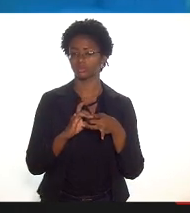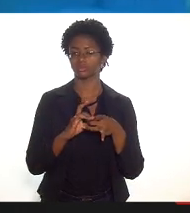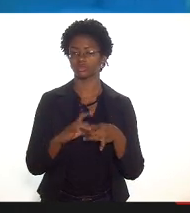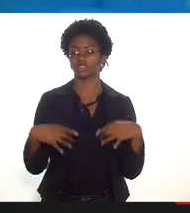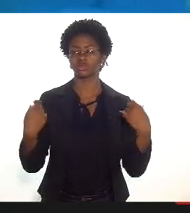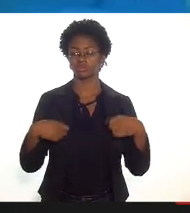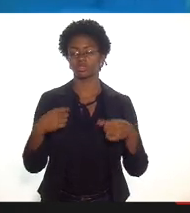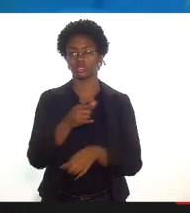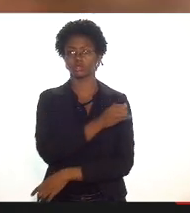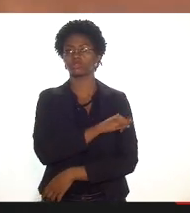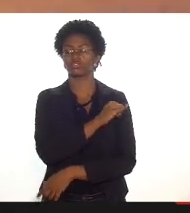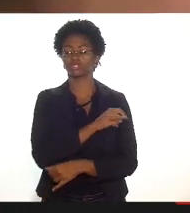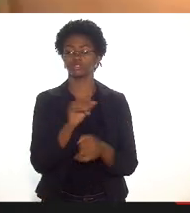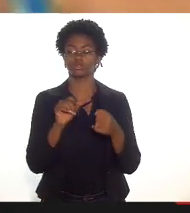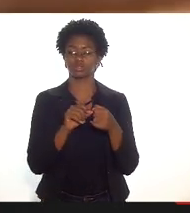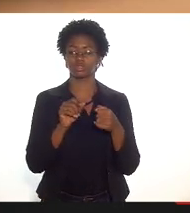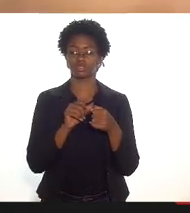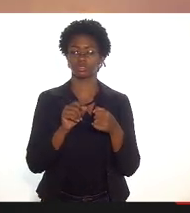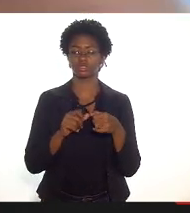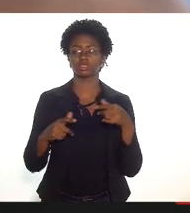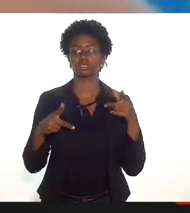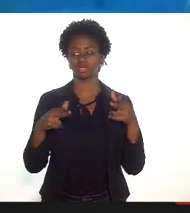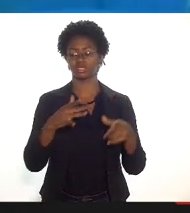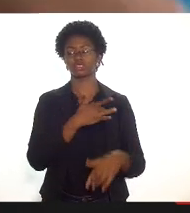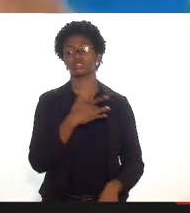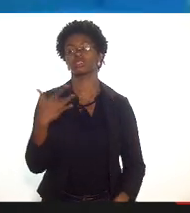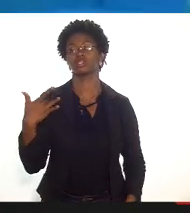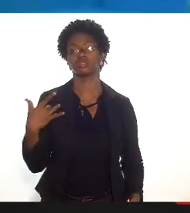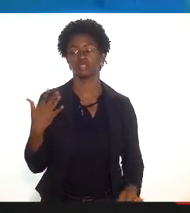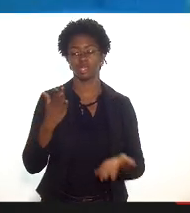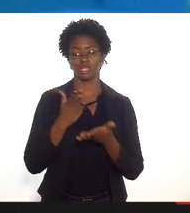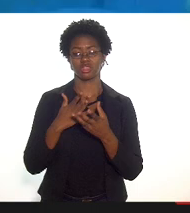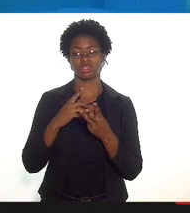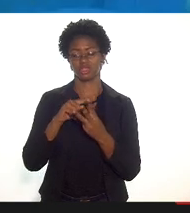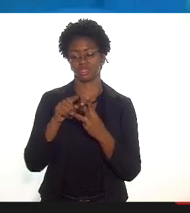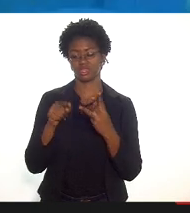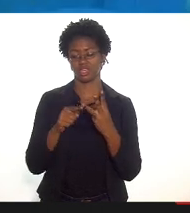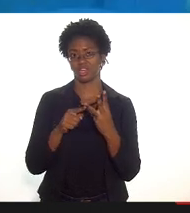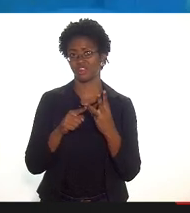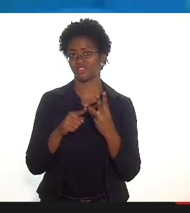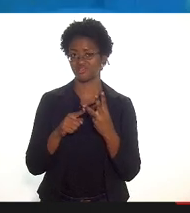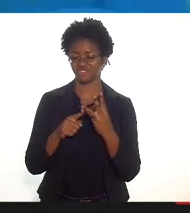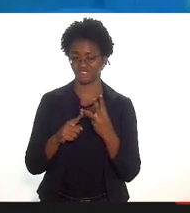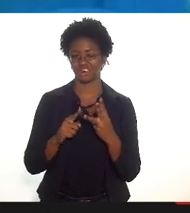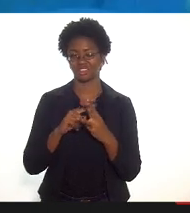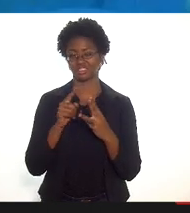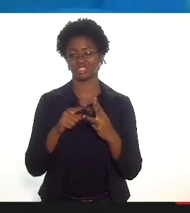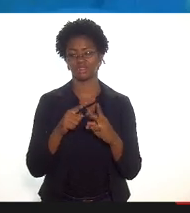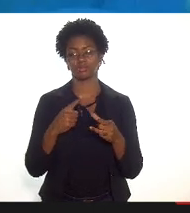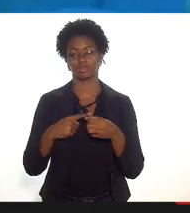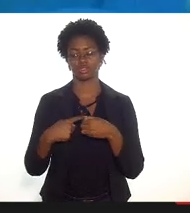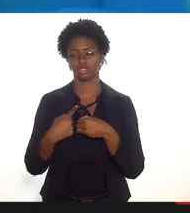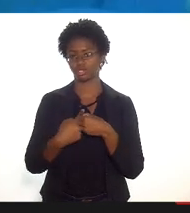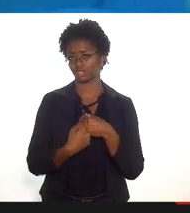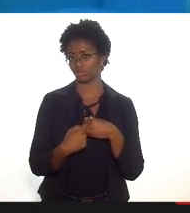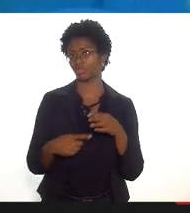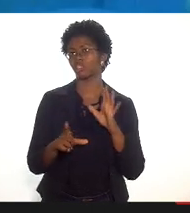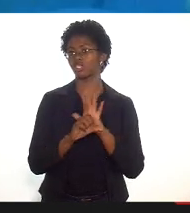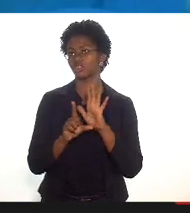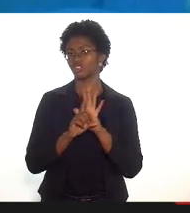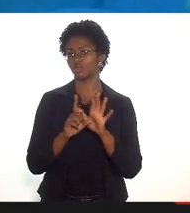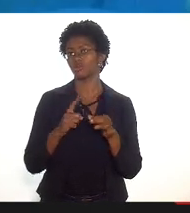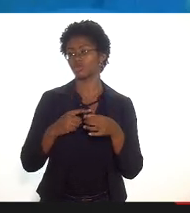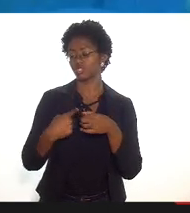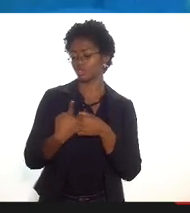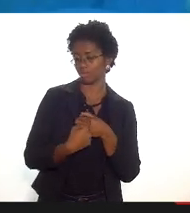fazer como é a saúde. A saúde é tripartite. Nós precisamos ser tripartites. Município, Legislativo Municipal,